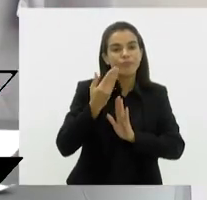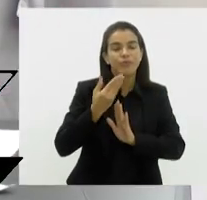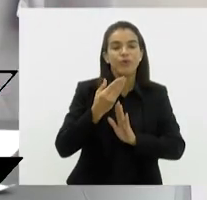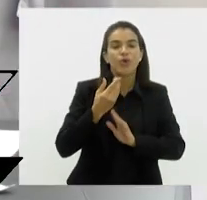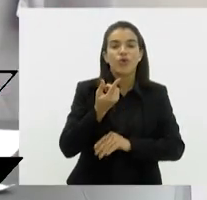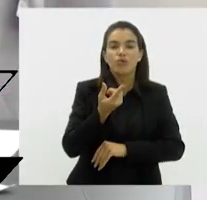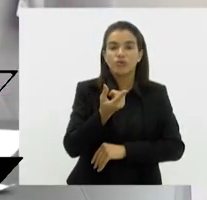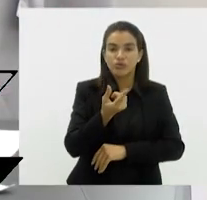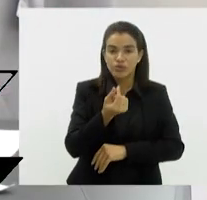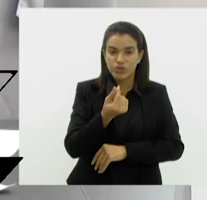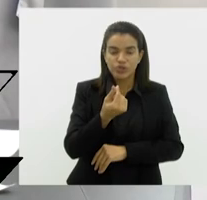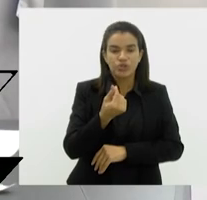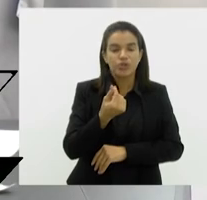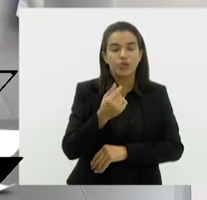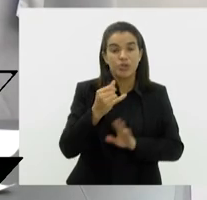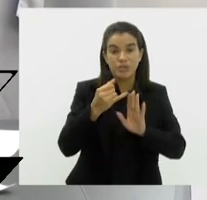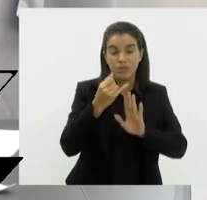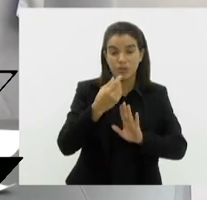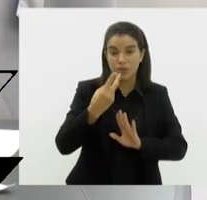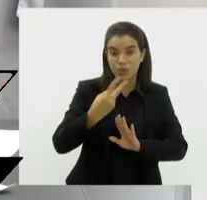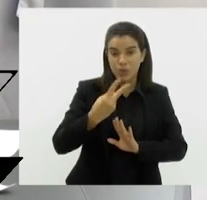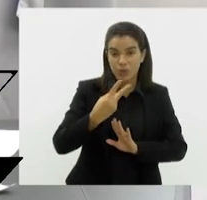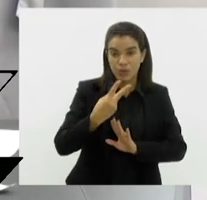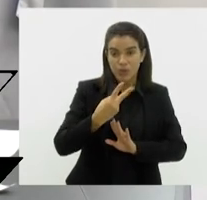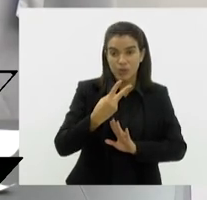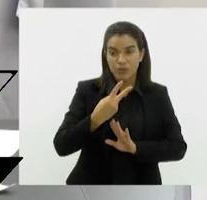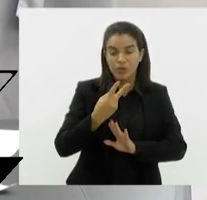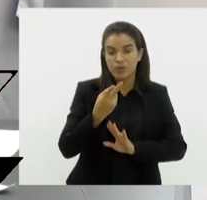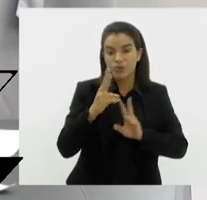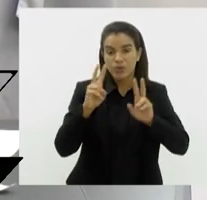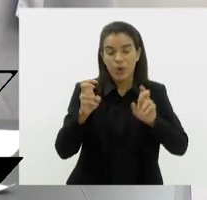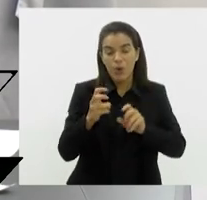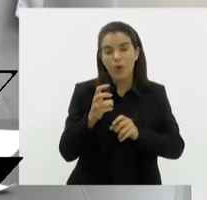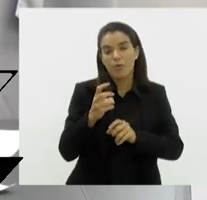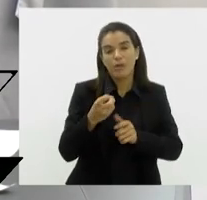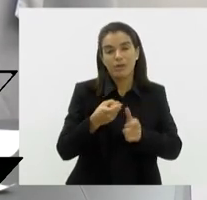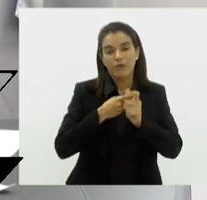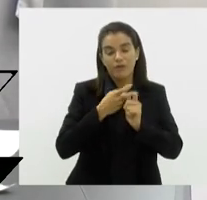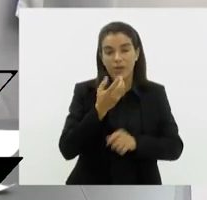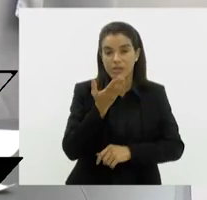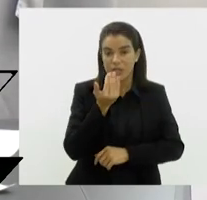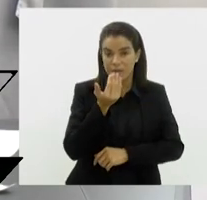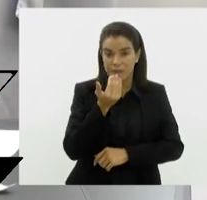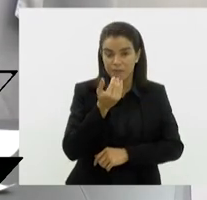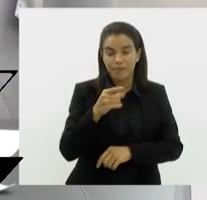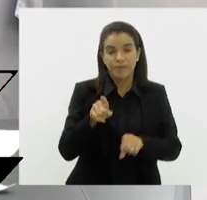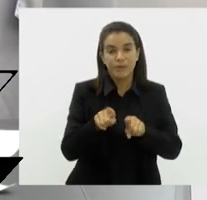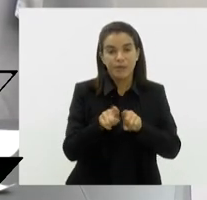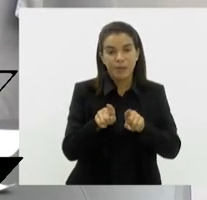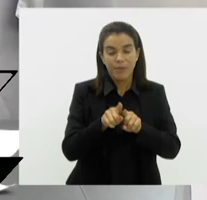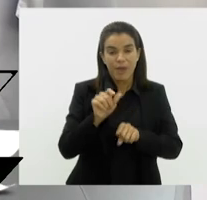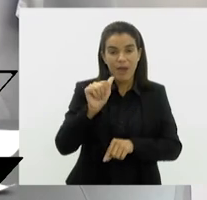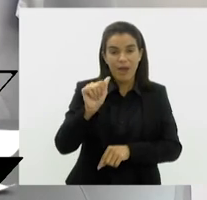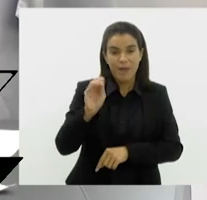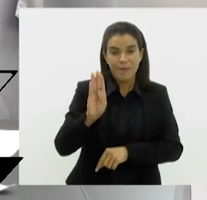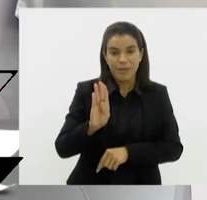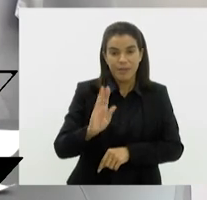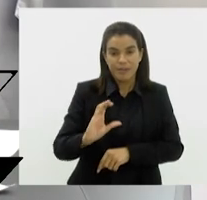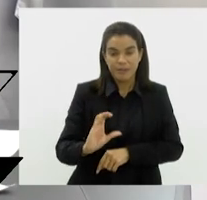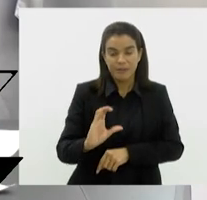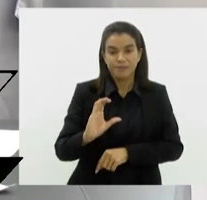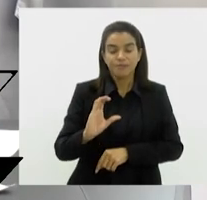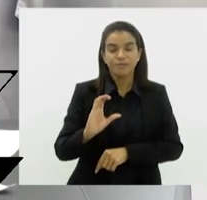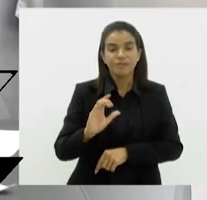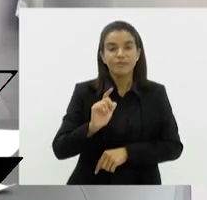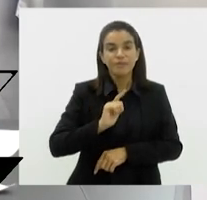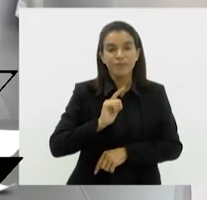de natureza comum, o inciso segundo de natureza alimentícia. E aí depois tem três alíneas, A, B e C, dando